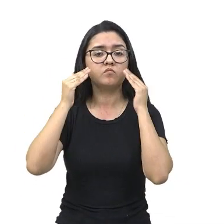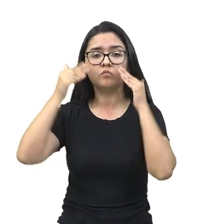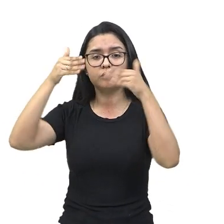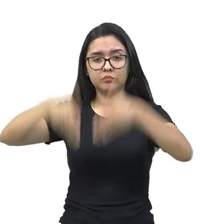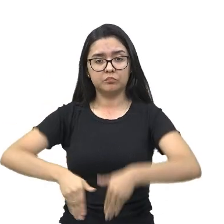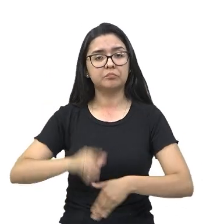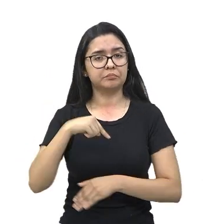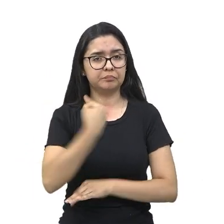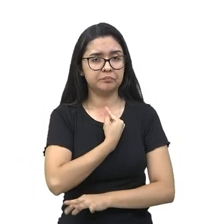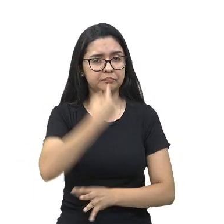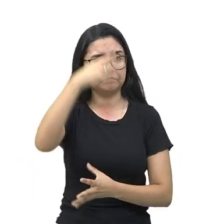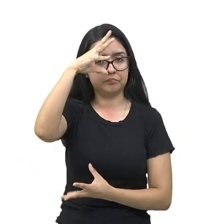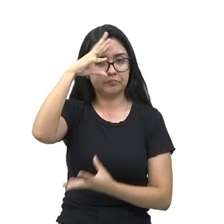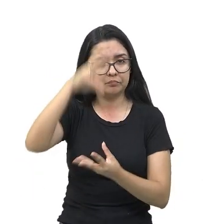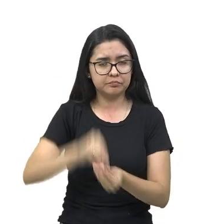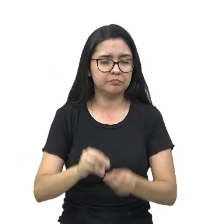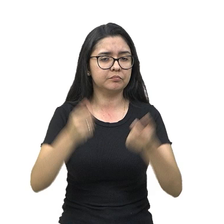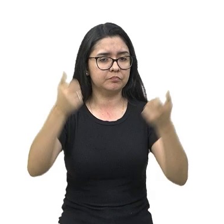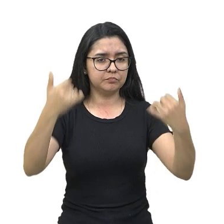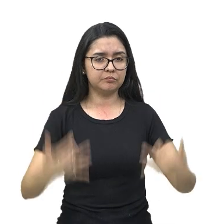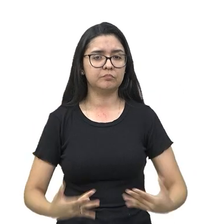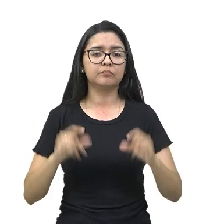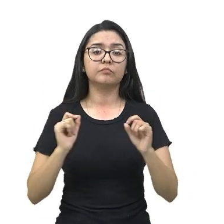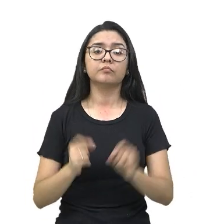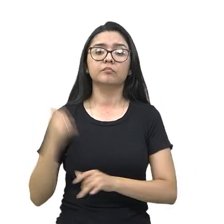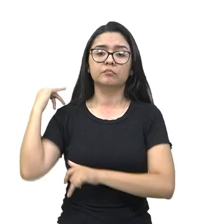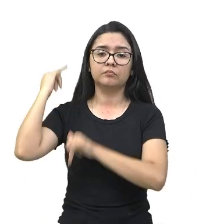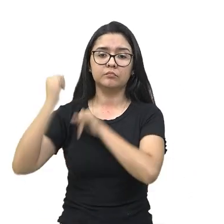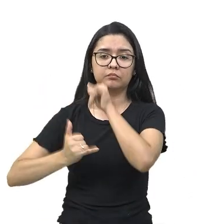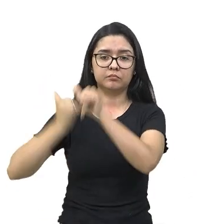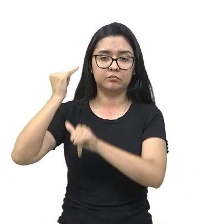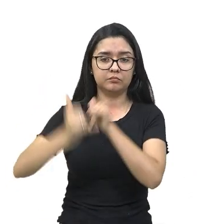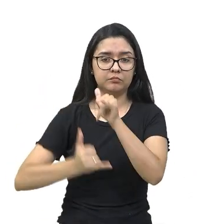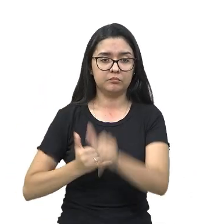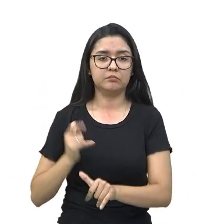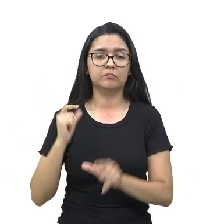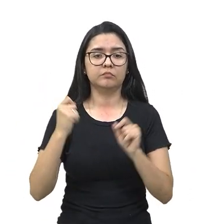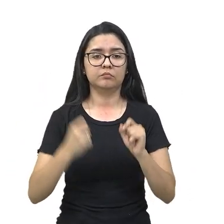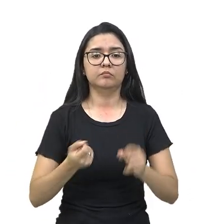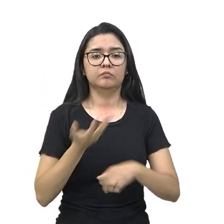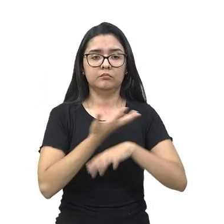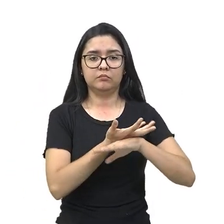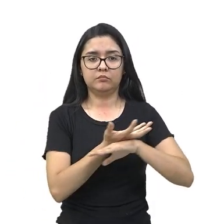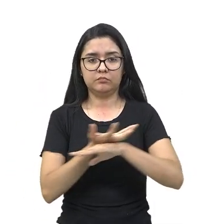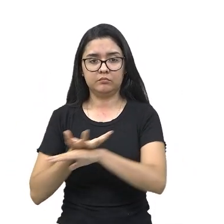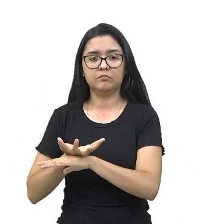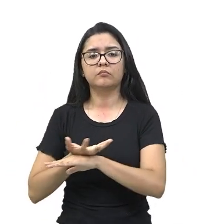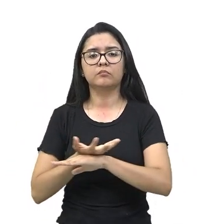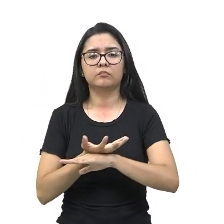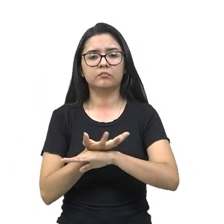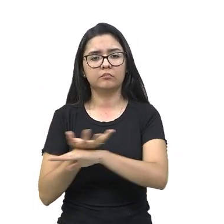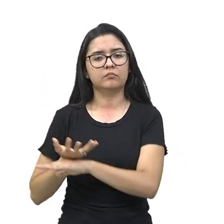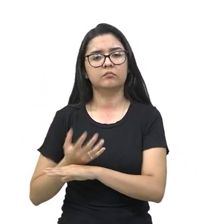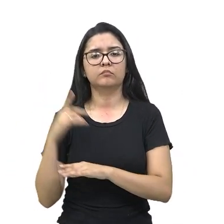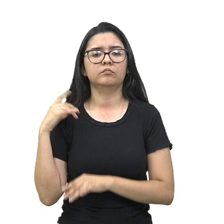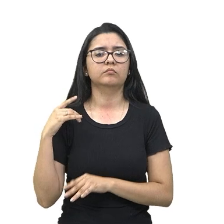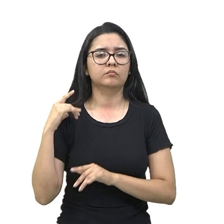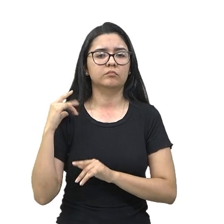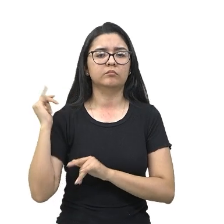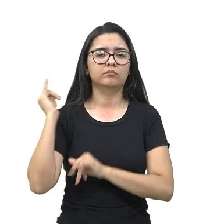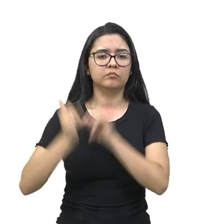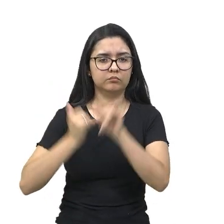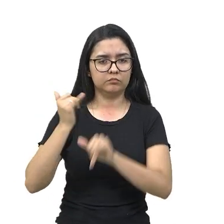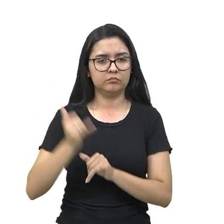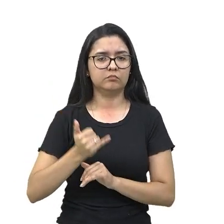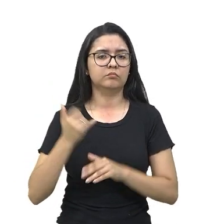já vai entender. Olha lá, a lenda da Vitória Régia, coleção Conta Pra Mim, série de ficção, contos tradicionais brasileiros. Eu